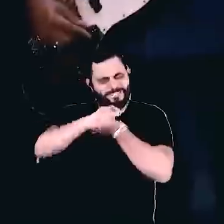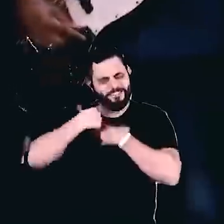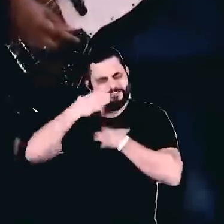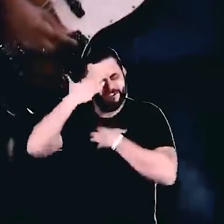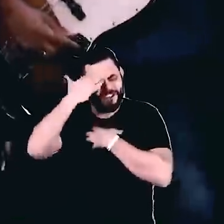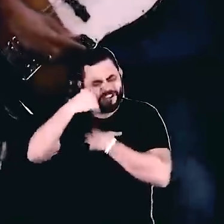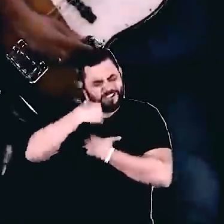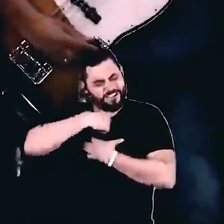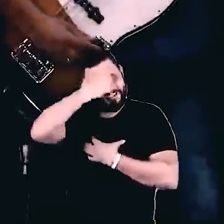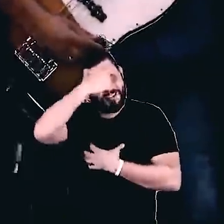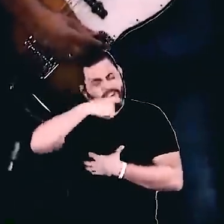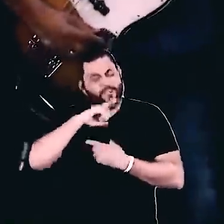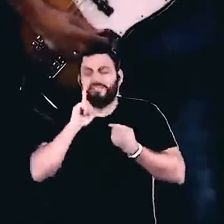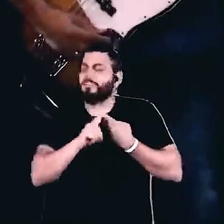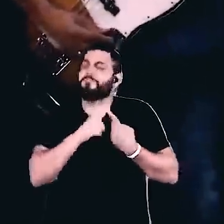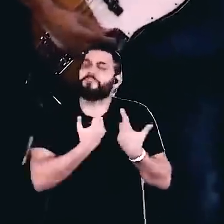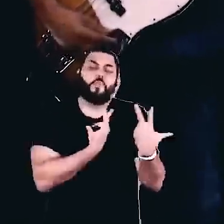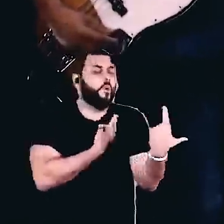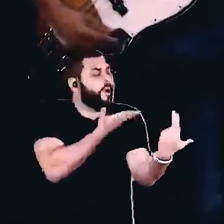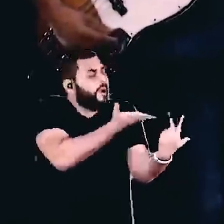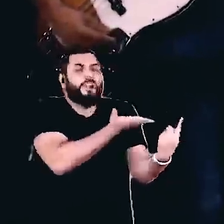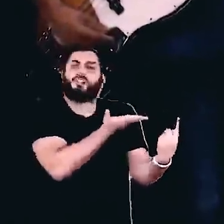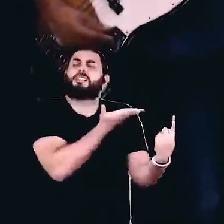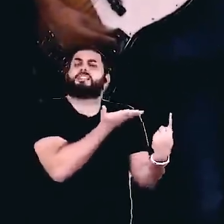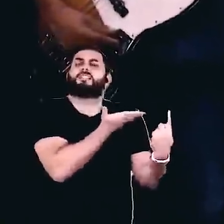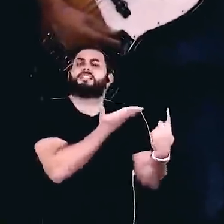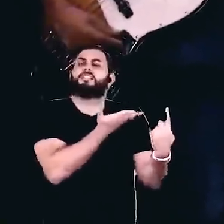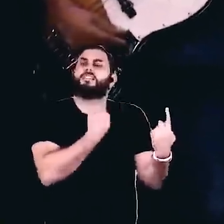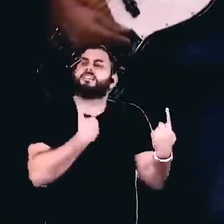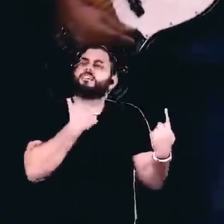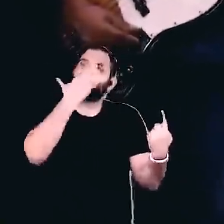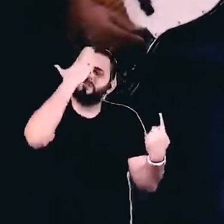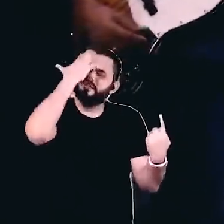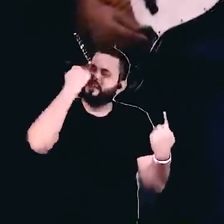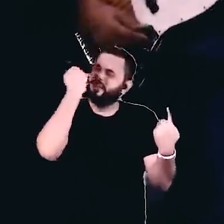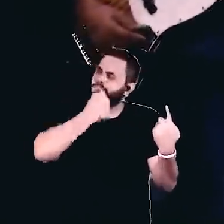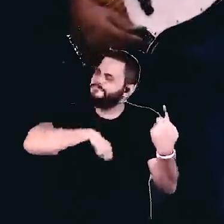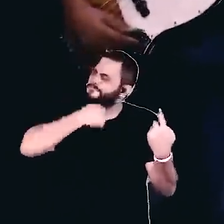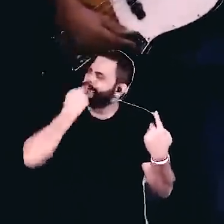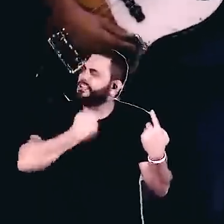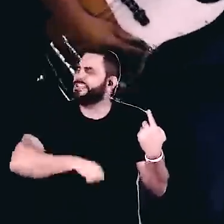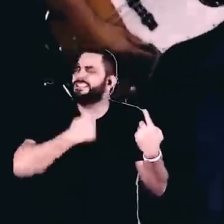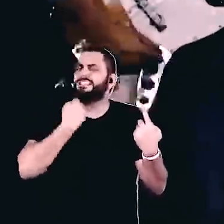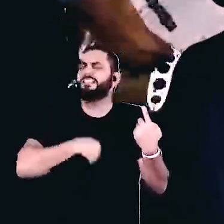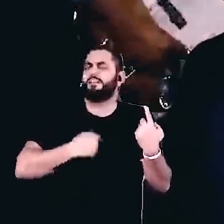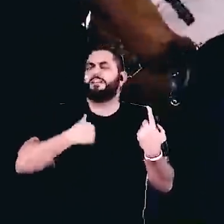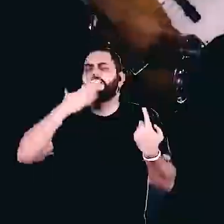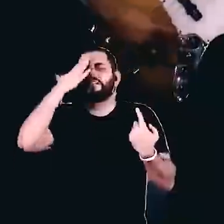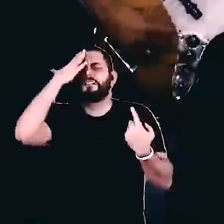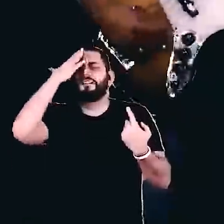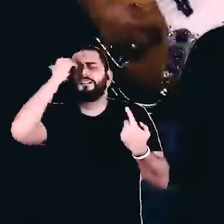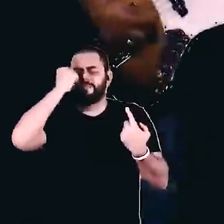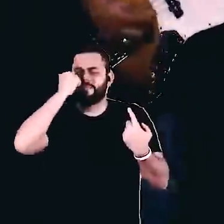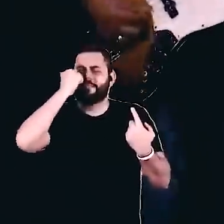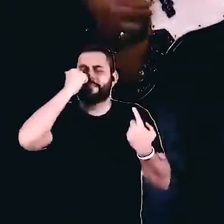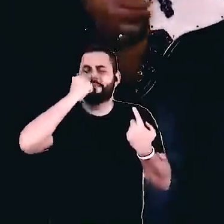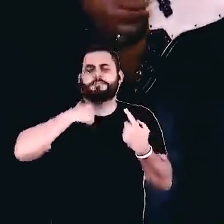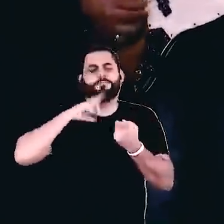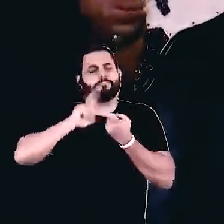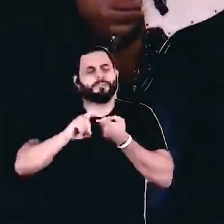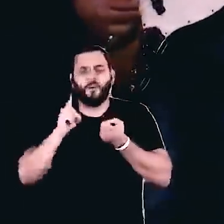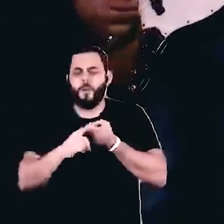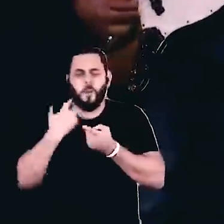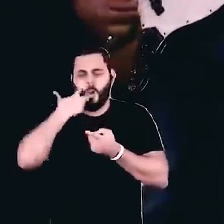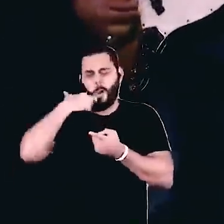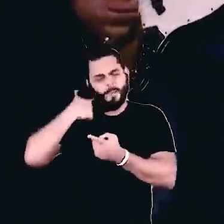que eu também sou um Onésimo, por reconhecer que eu também sou carente, por reconhecer que um dia eu também roubei, um dia eu